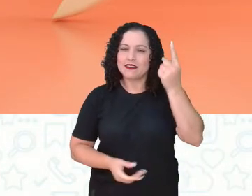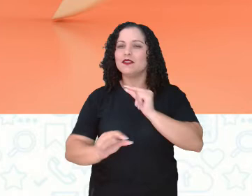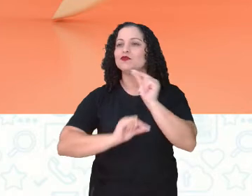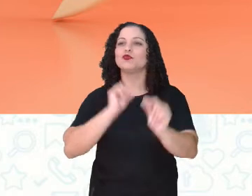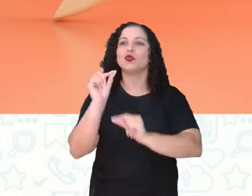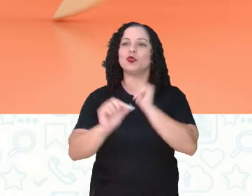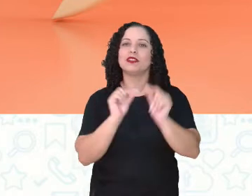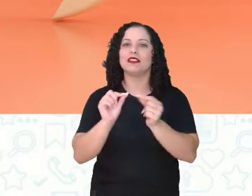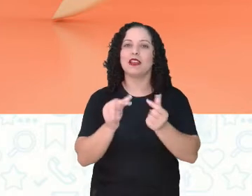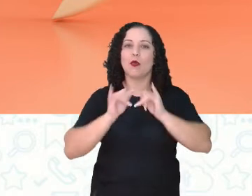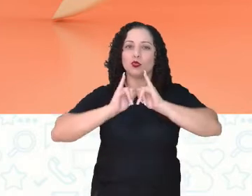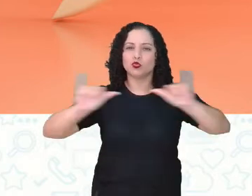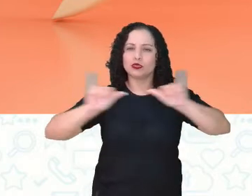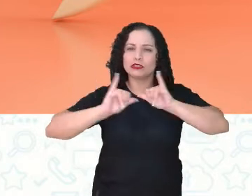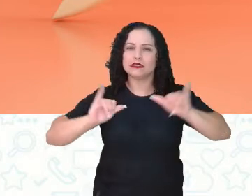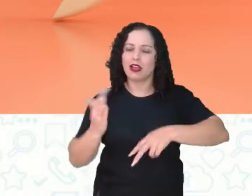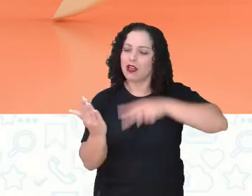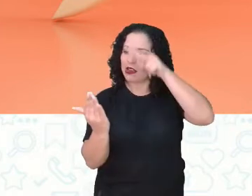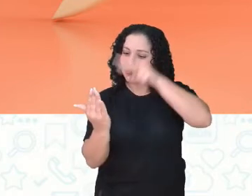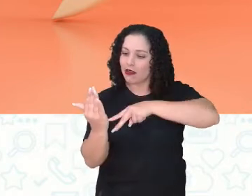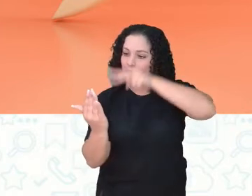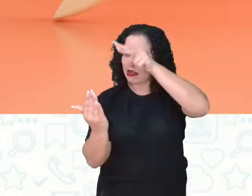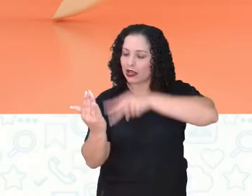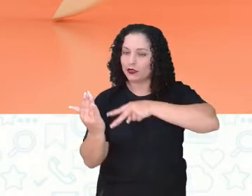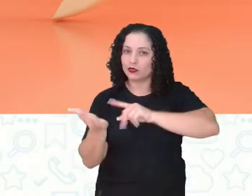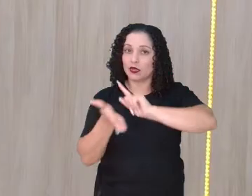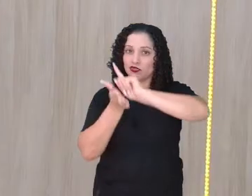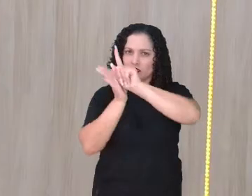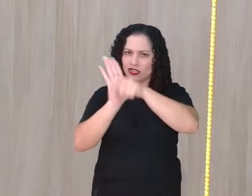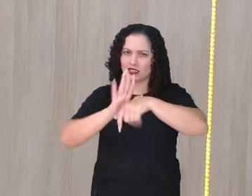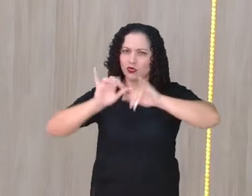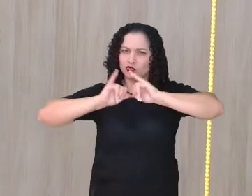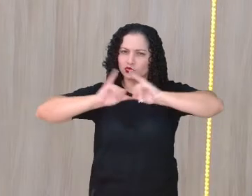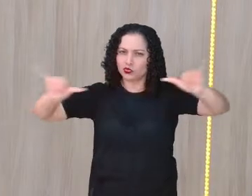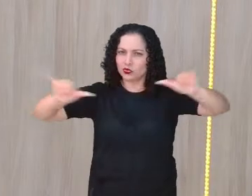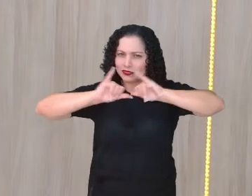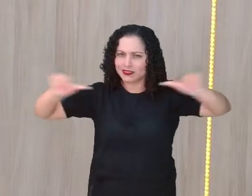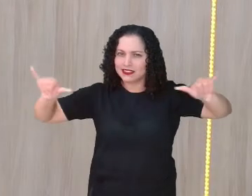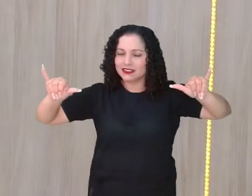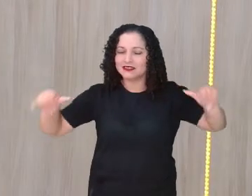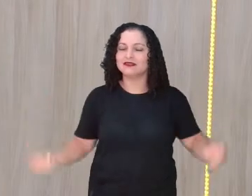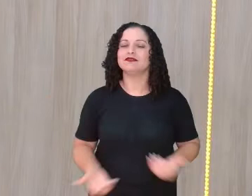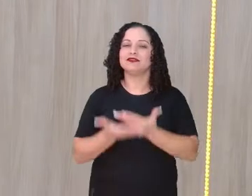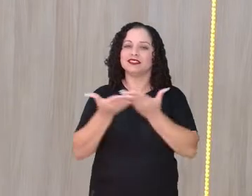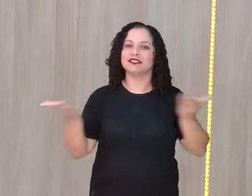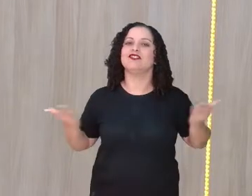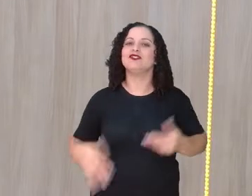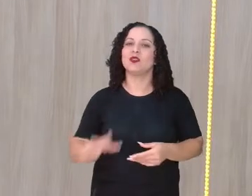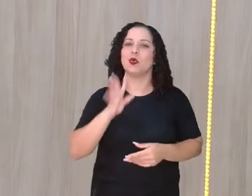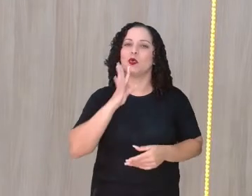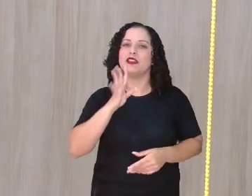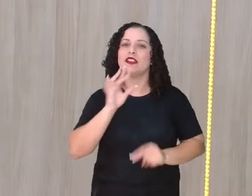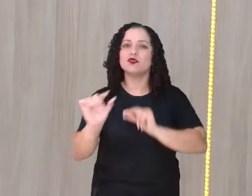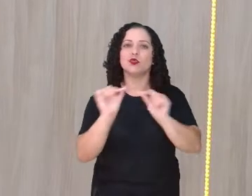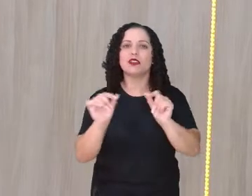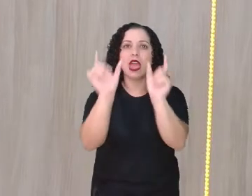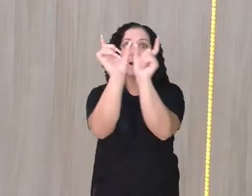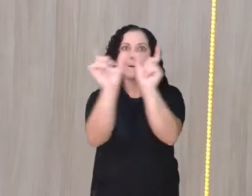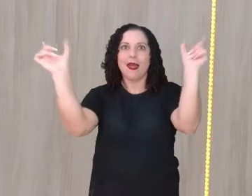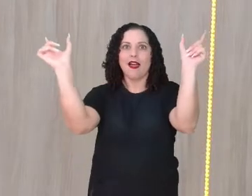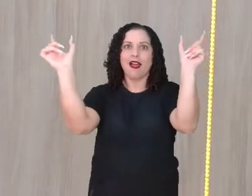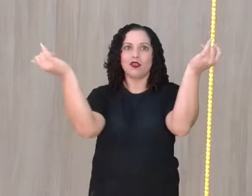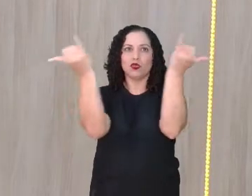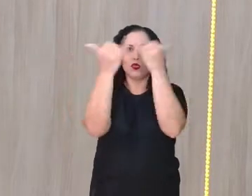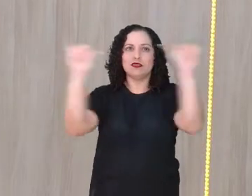lendo uma notícia. Já que a gente está falando do gênero notícia, vocês já sabem o que é uma notícia,